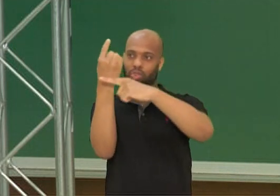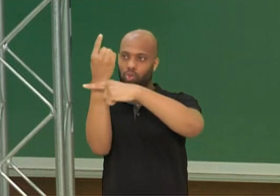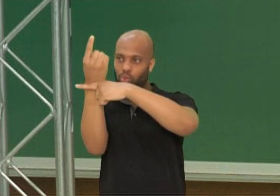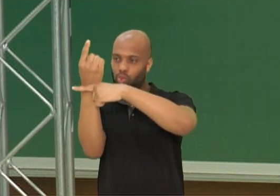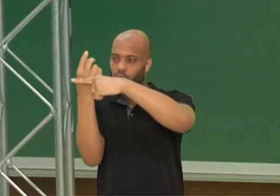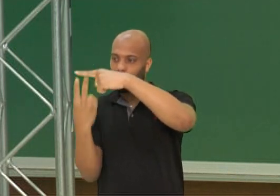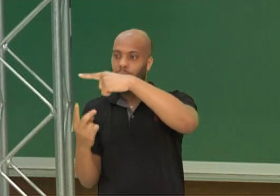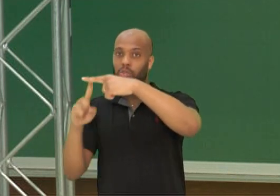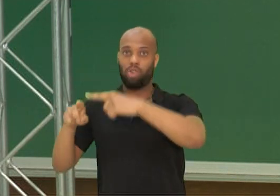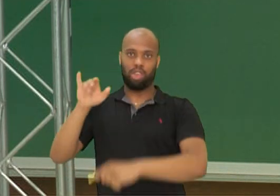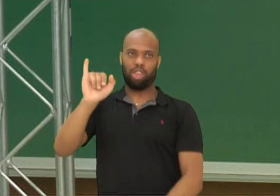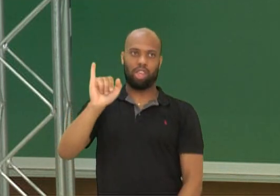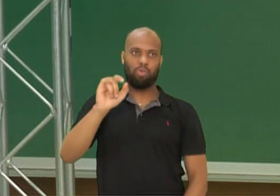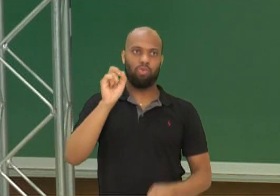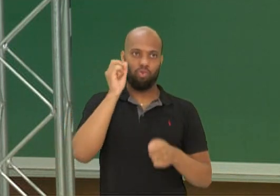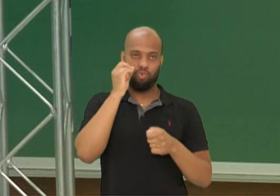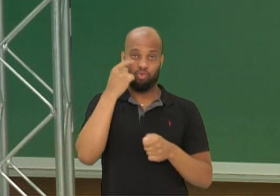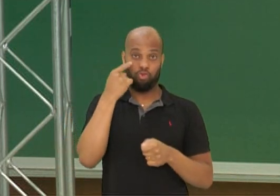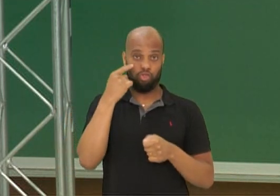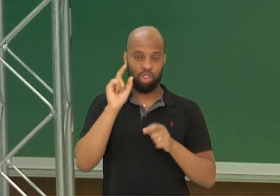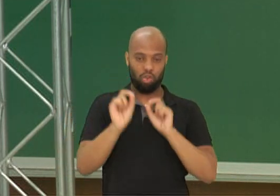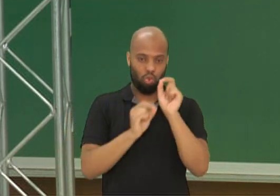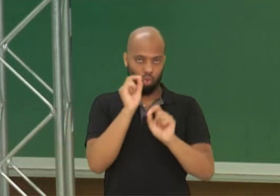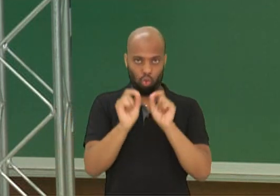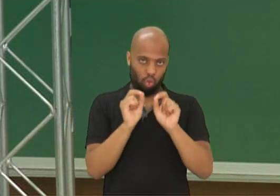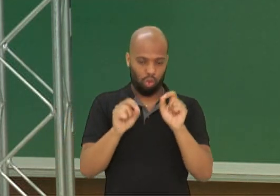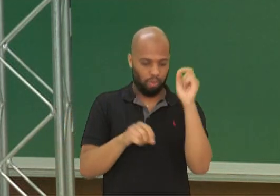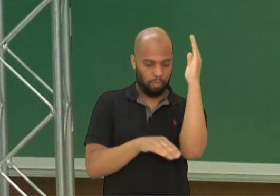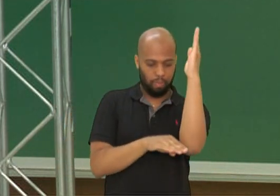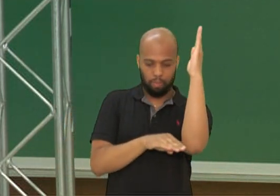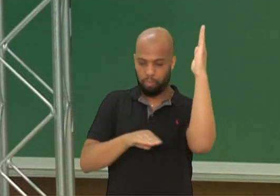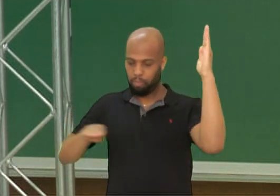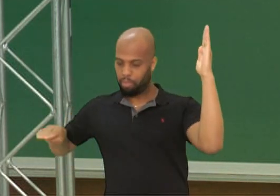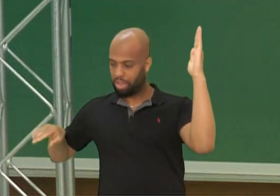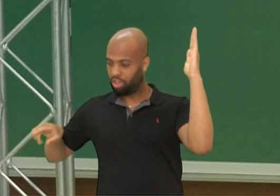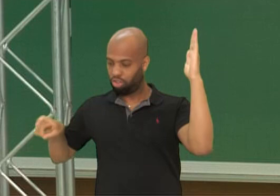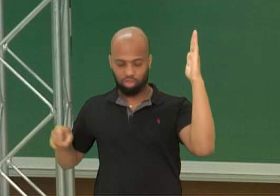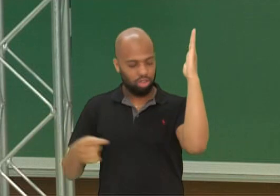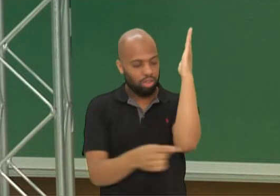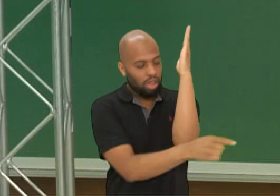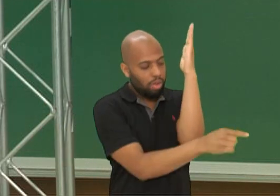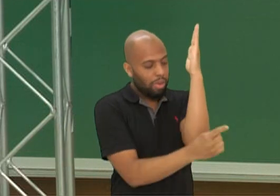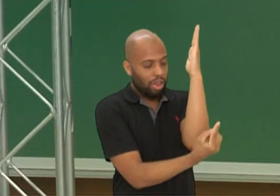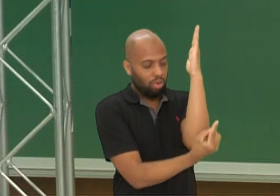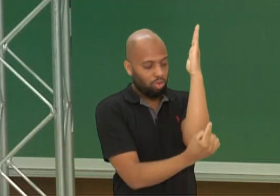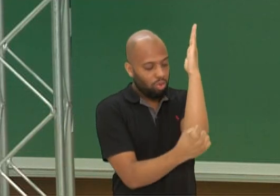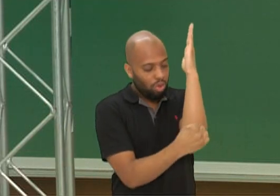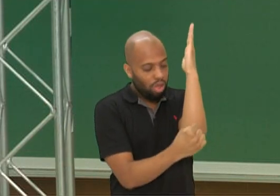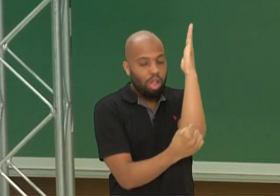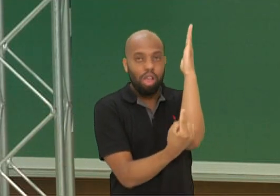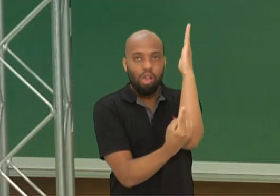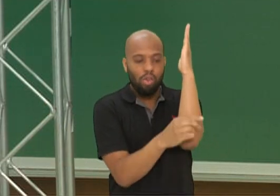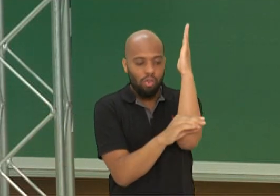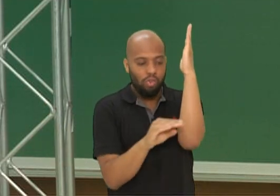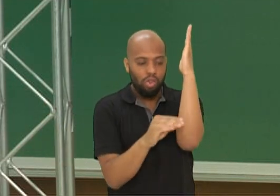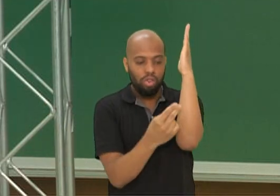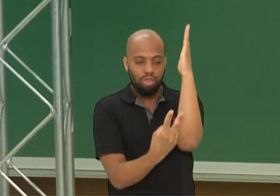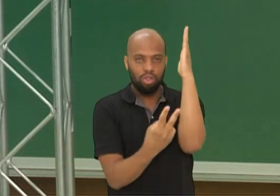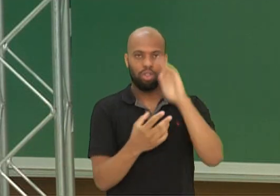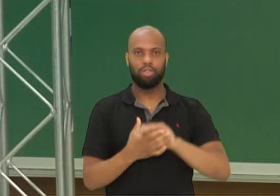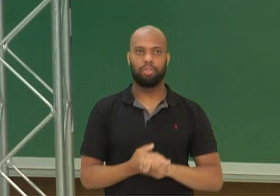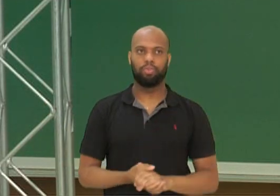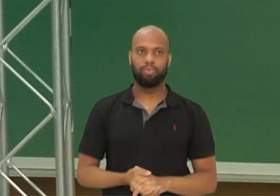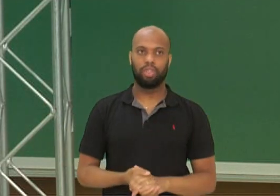linhas auxiliares, menos 1 e meio, e marca o primeiro ponto. Quando x é 0 e y é 1,